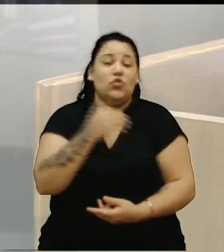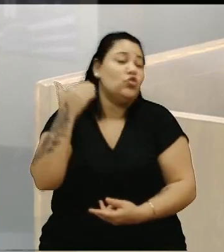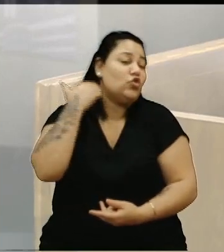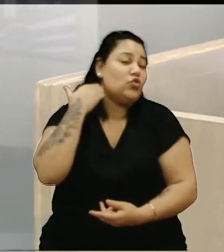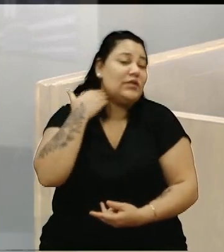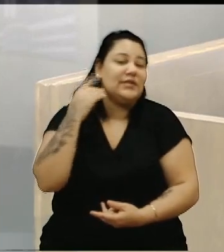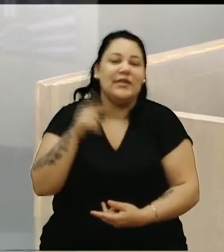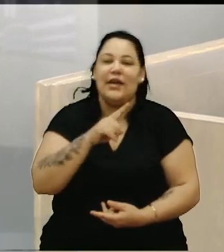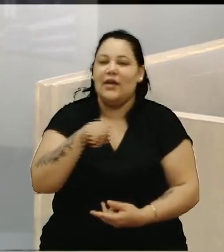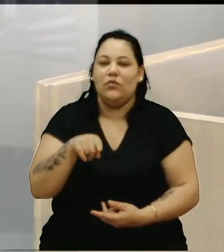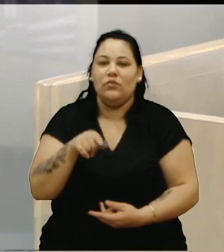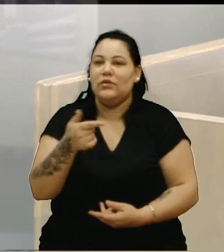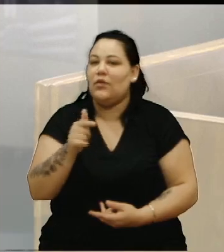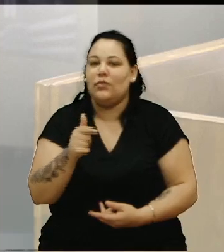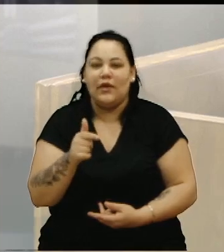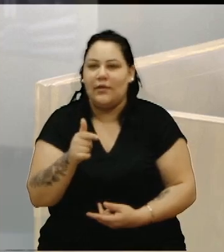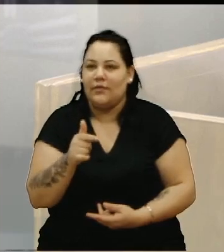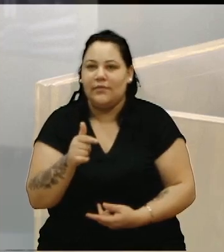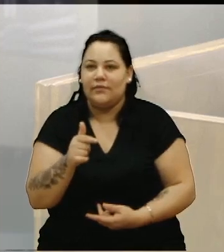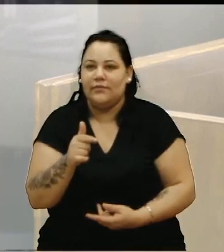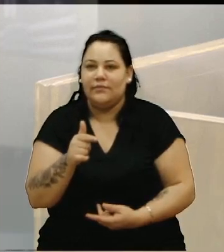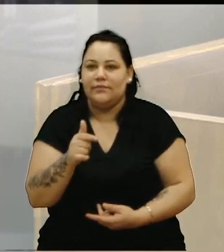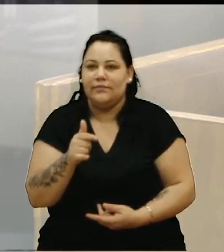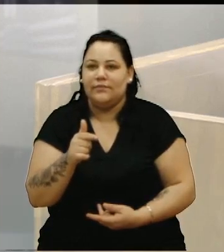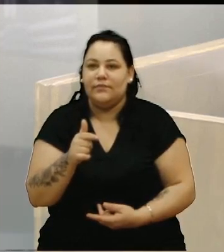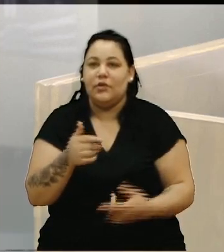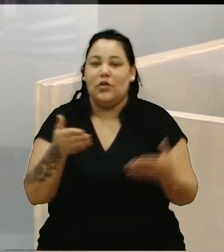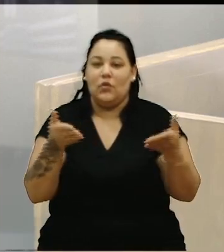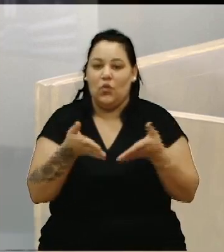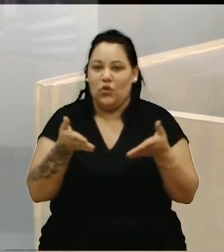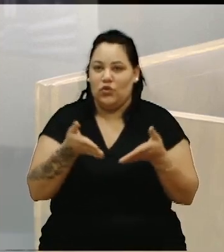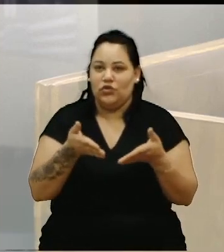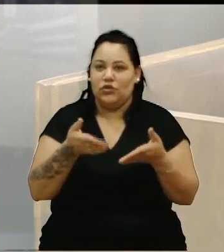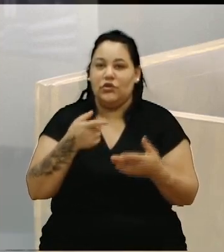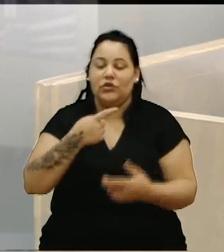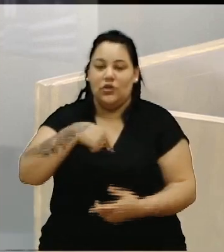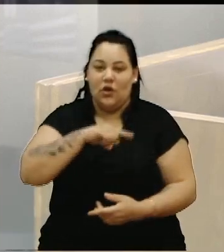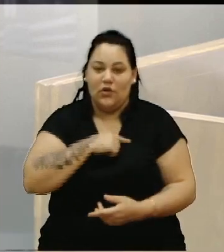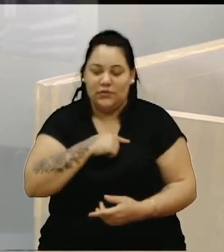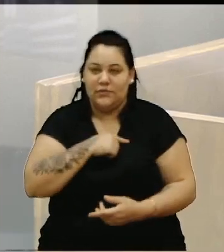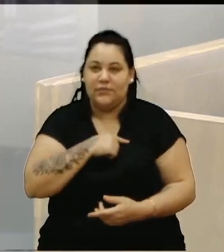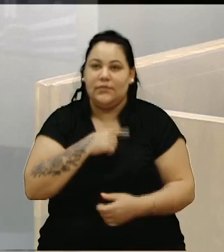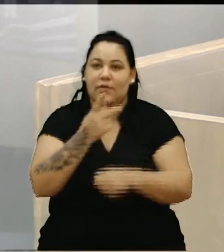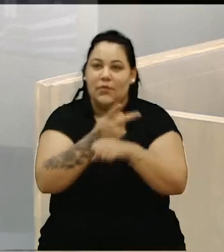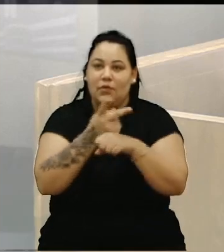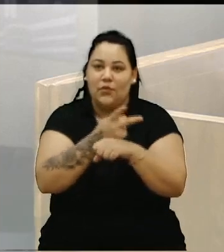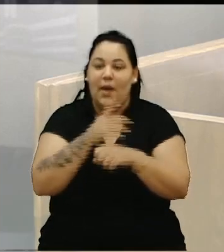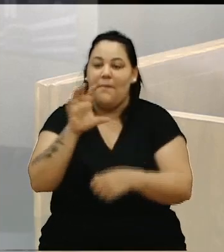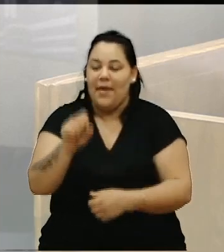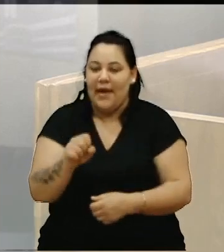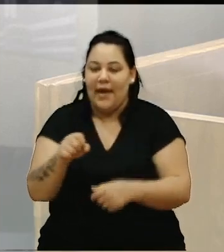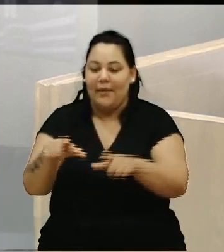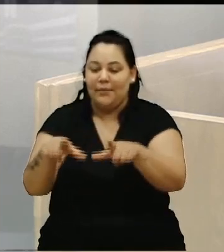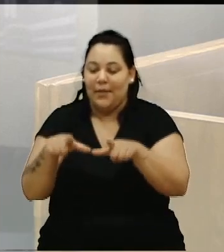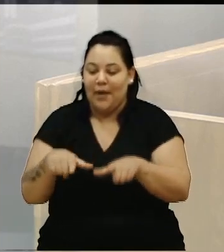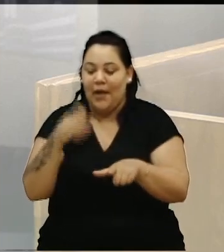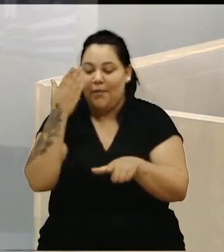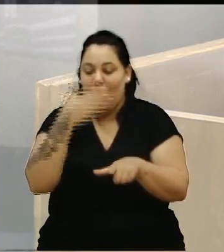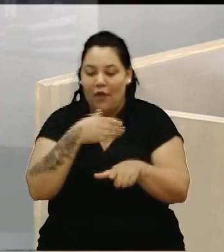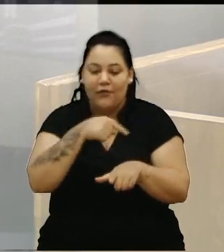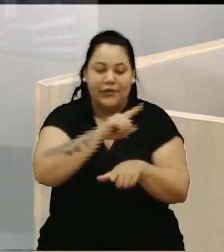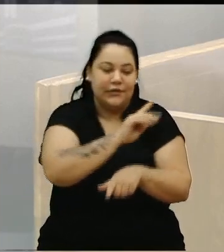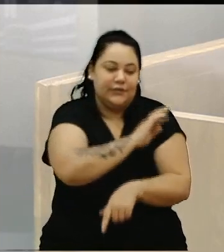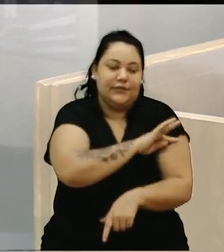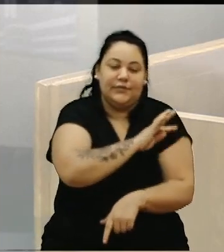não tem medicação, a referência. Hoje, lá vamos nós correr, pegar a receita, ir de novo na